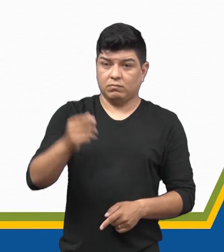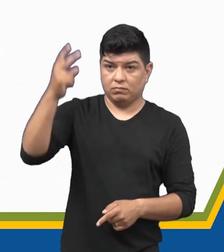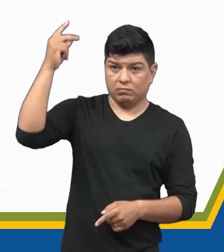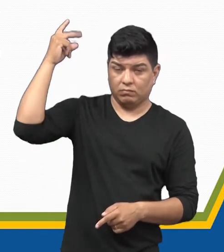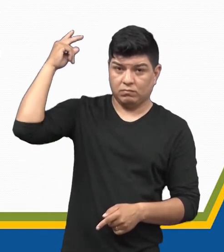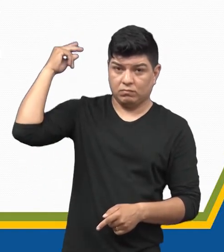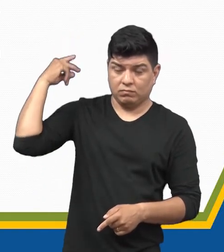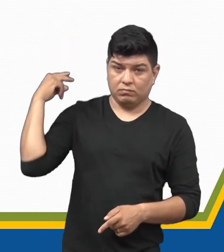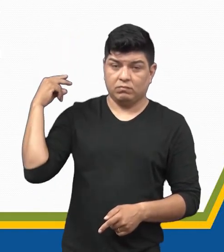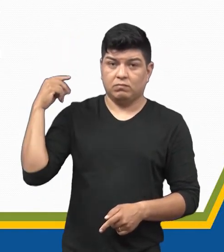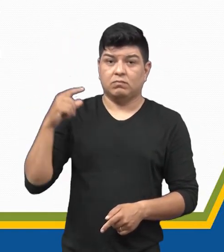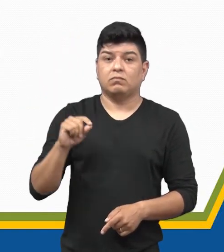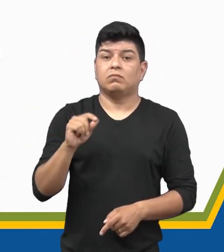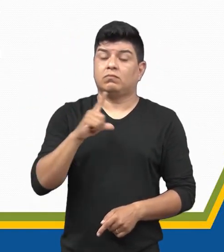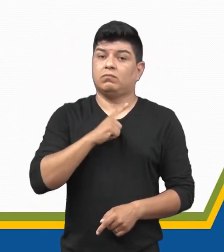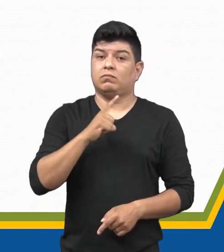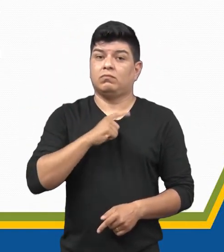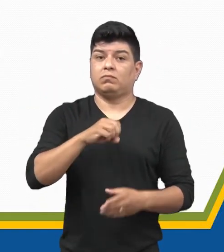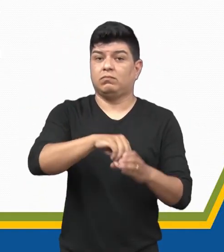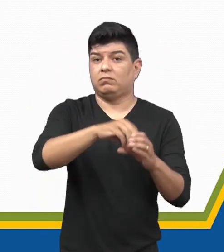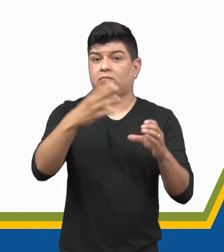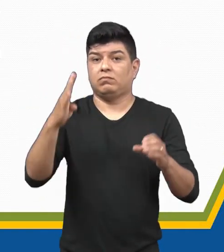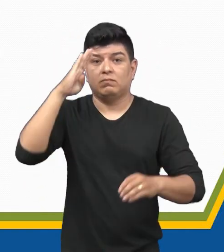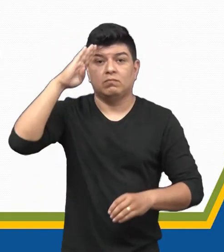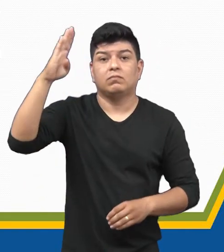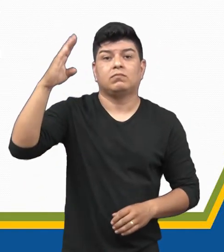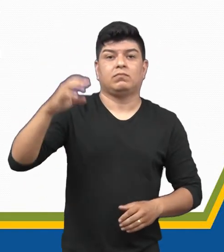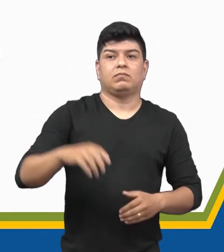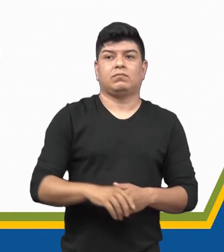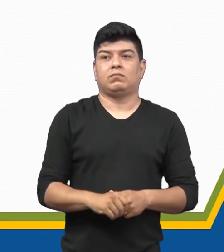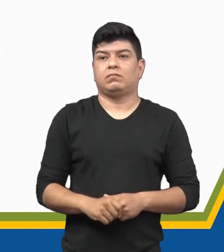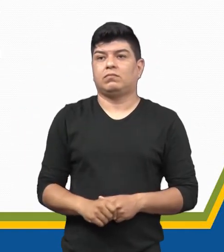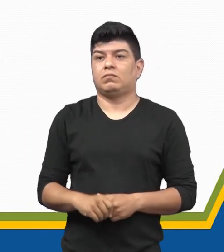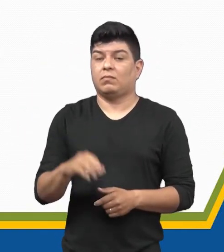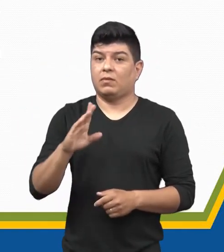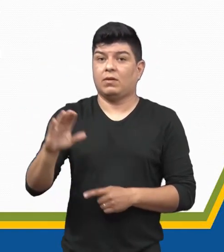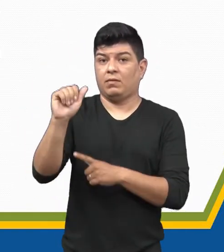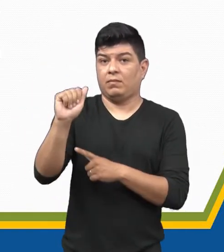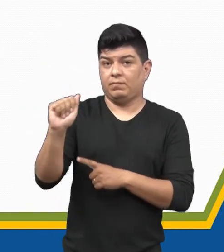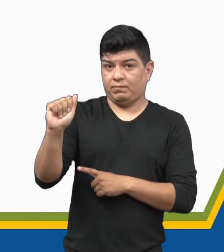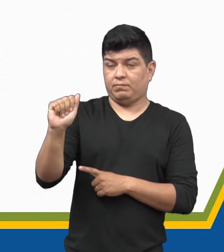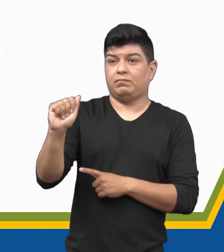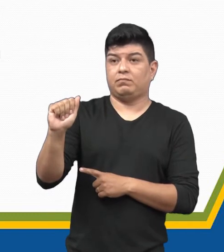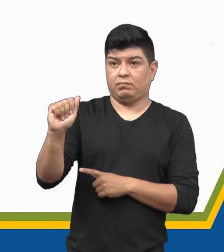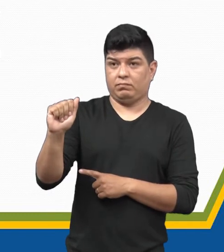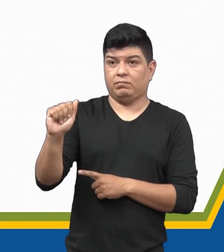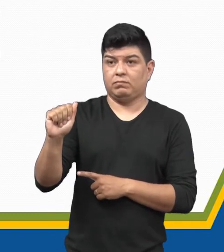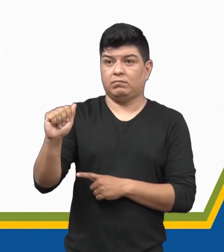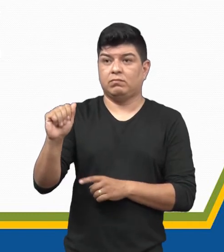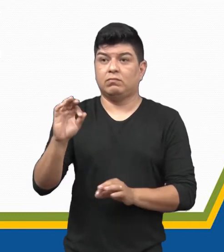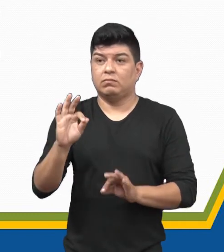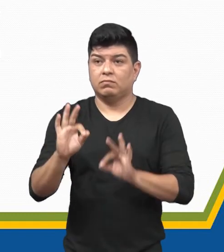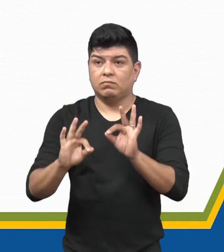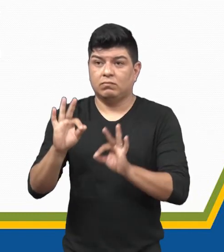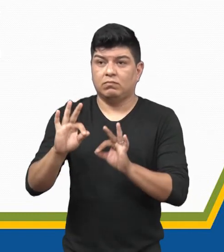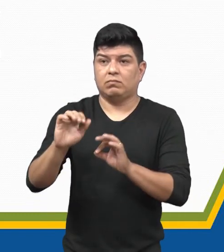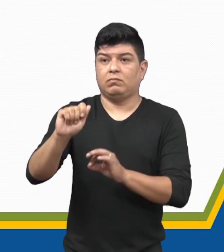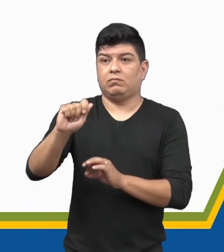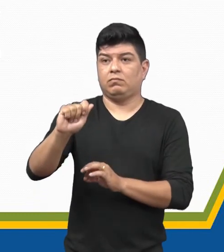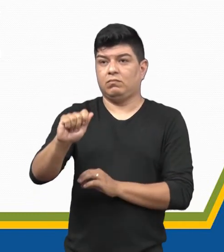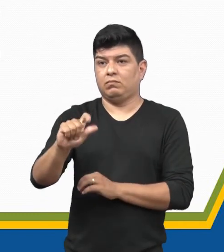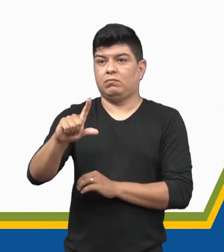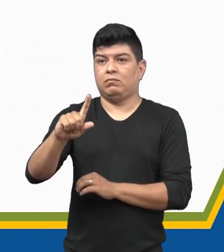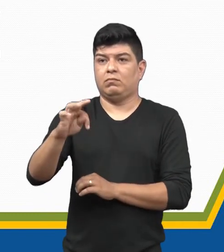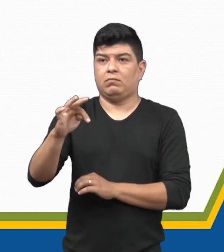Antiguidade Clássica tinha como característica fundamental: letra A dedicação altruísta em